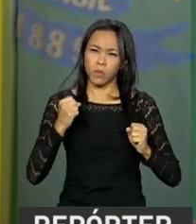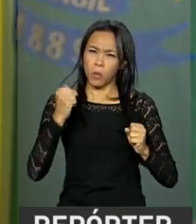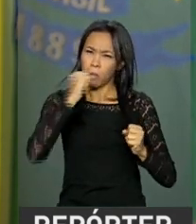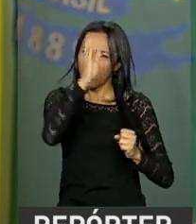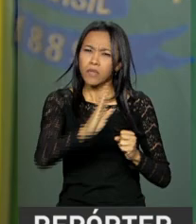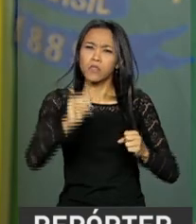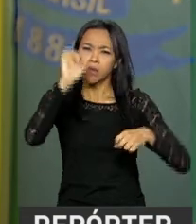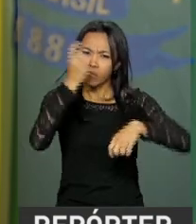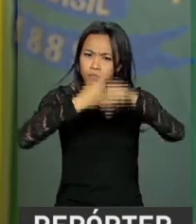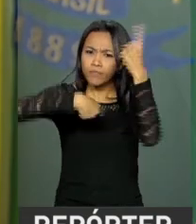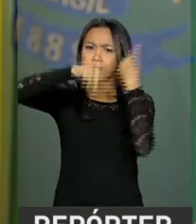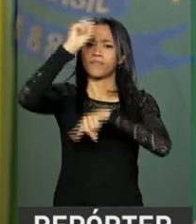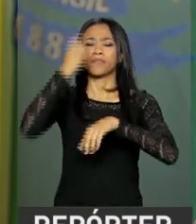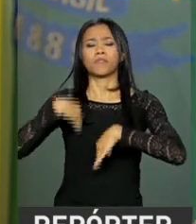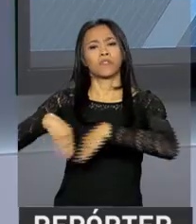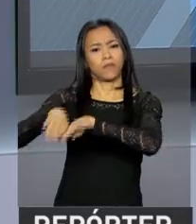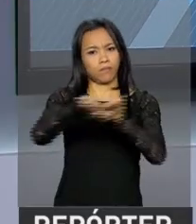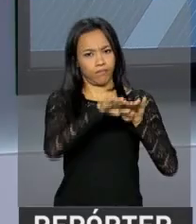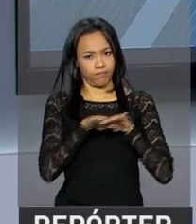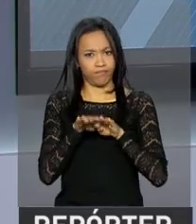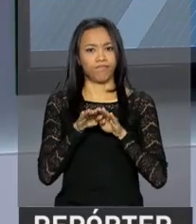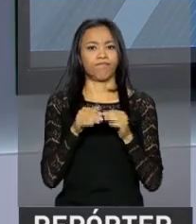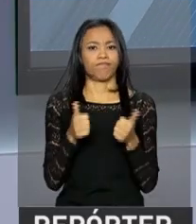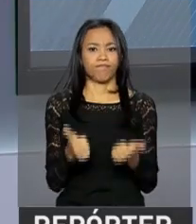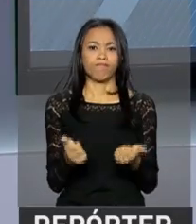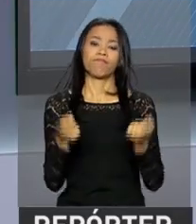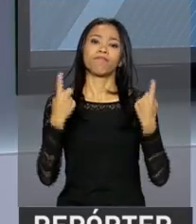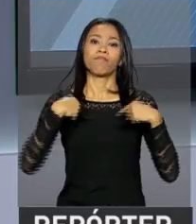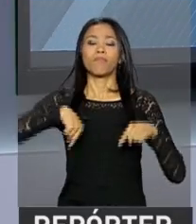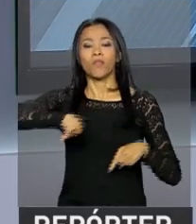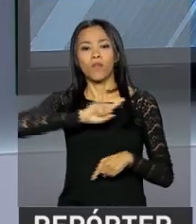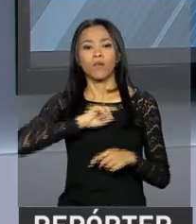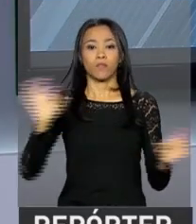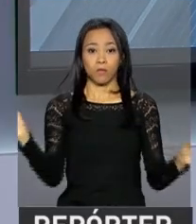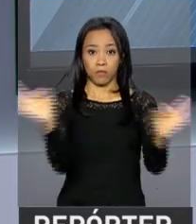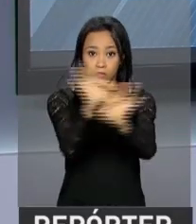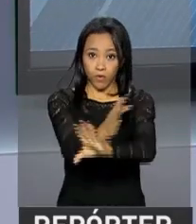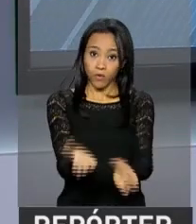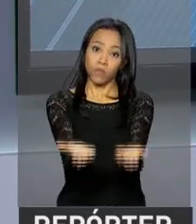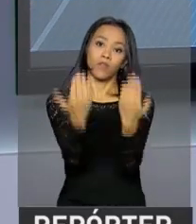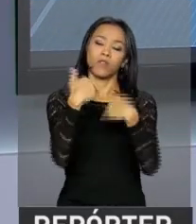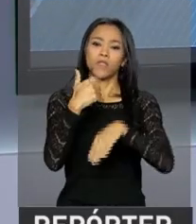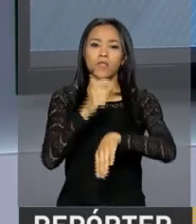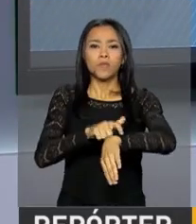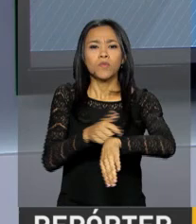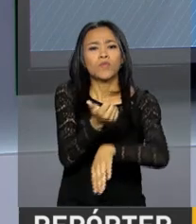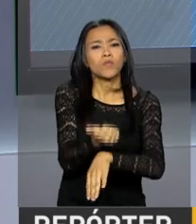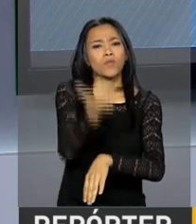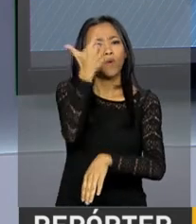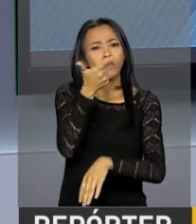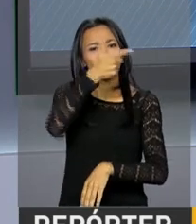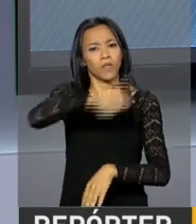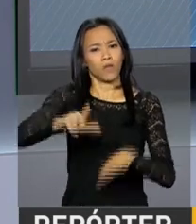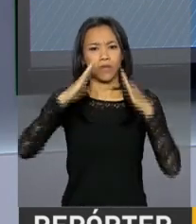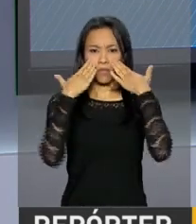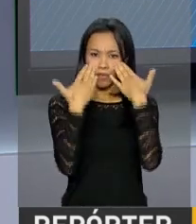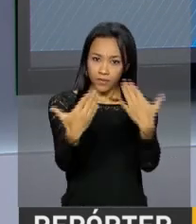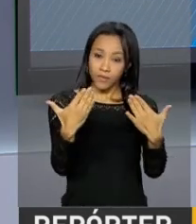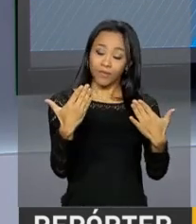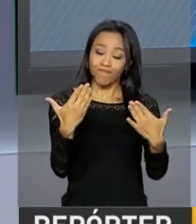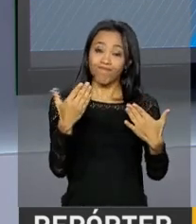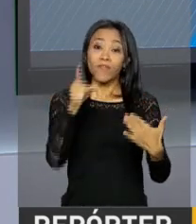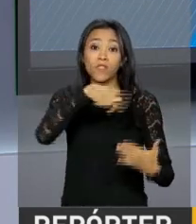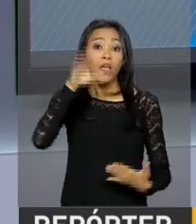e mais justo o repórter nbr fica por aqui voltamos ao meio-dia na próxima edição